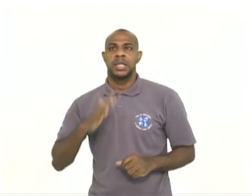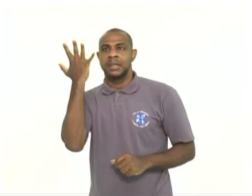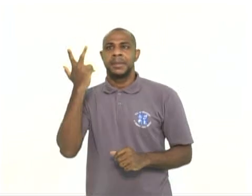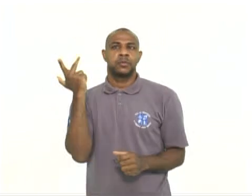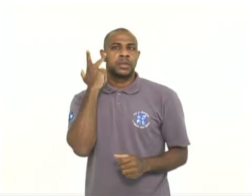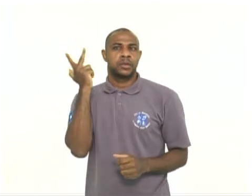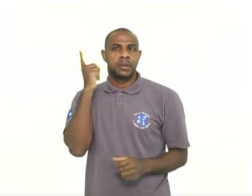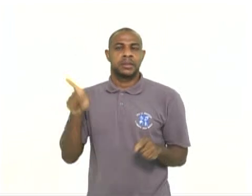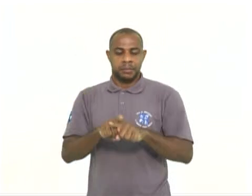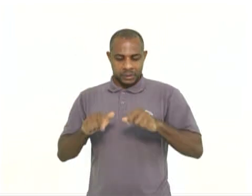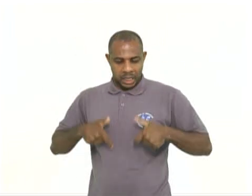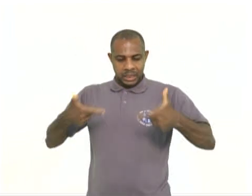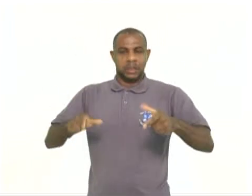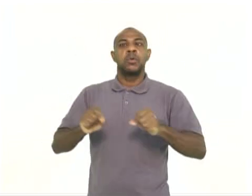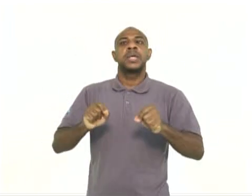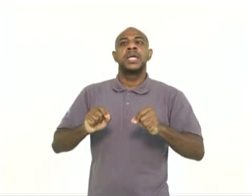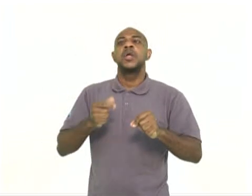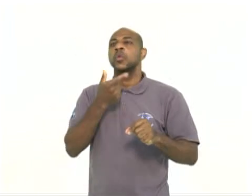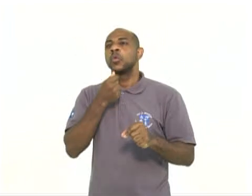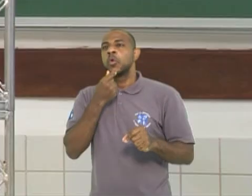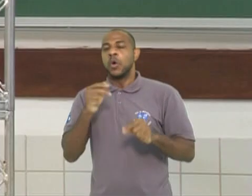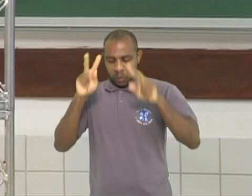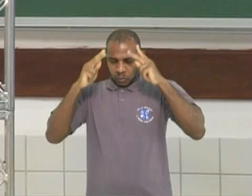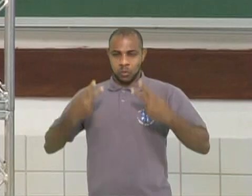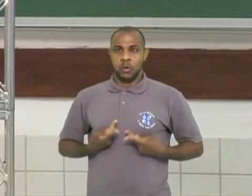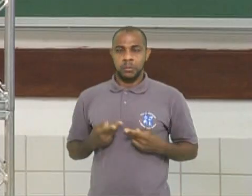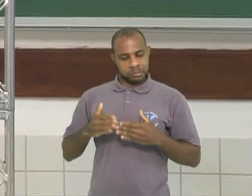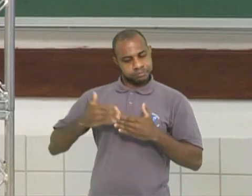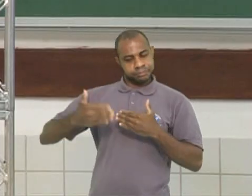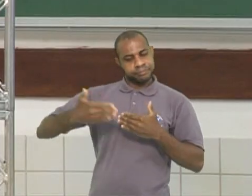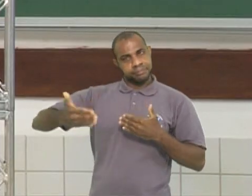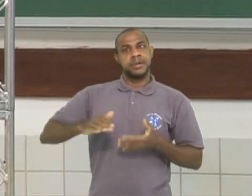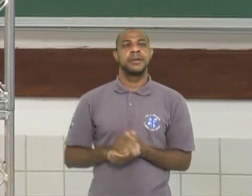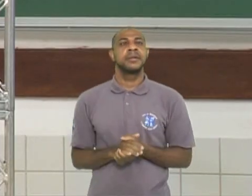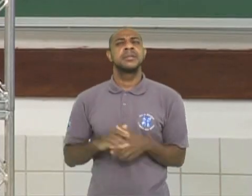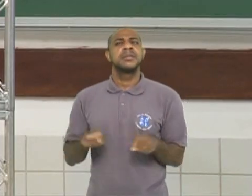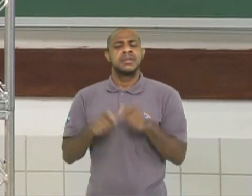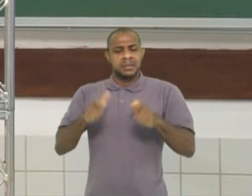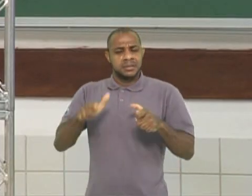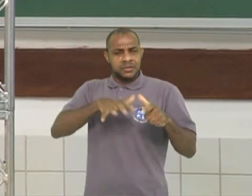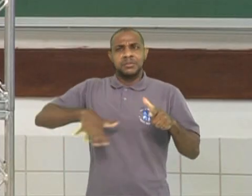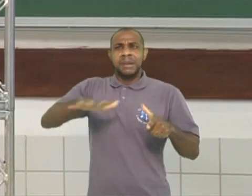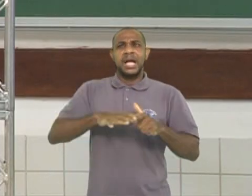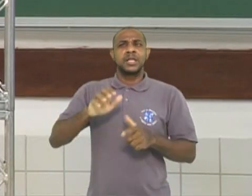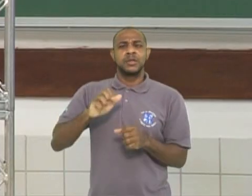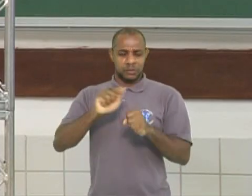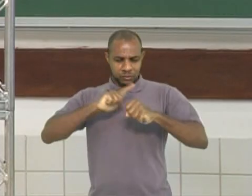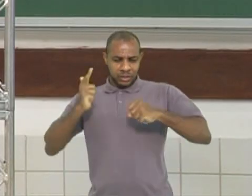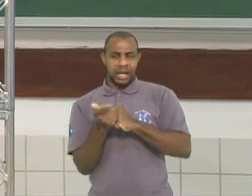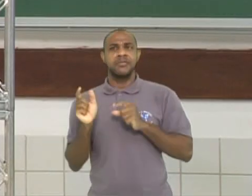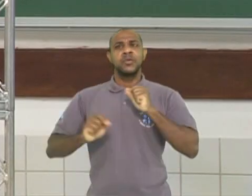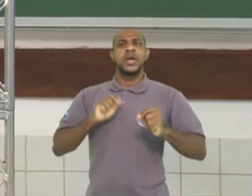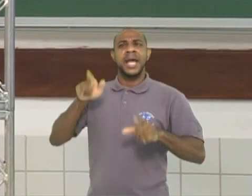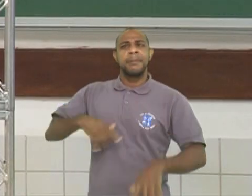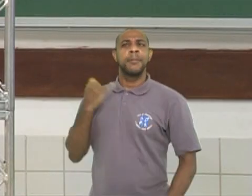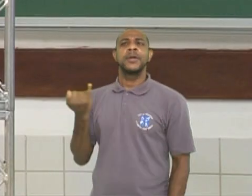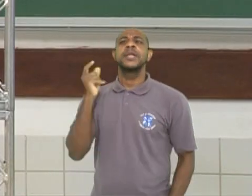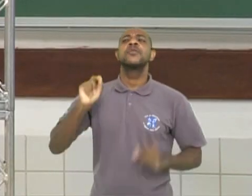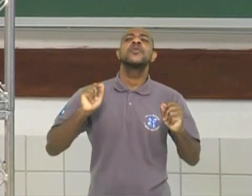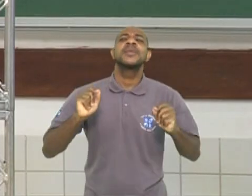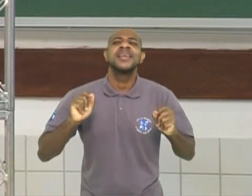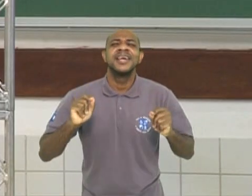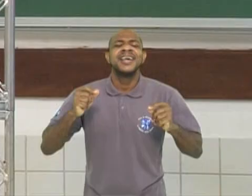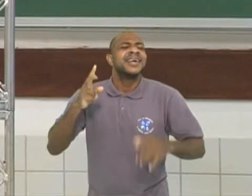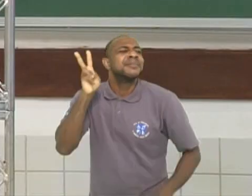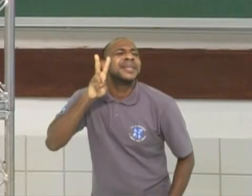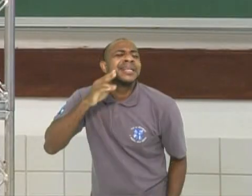da ação humana ao longo do tempo. Então, quando a gente fala em espaço geográfico, é importante a gente voltar